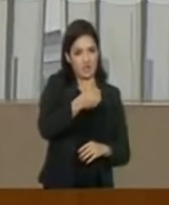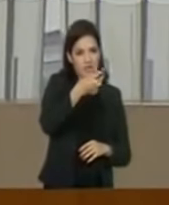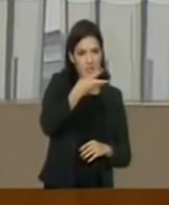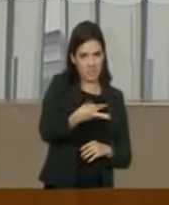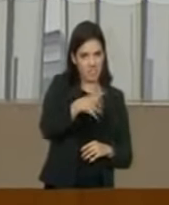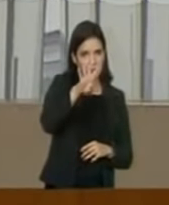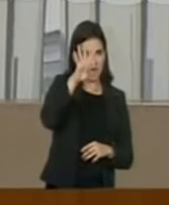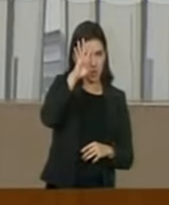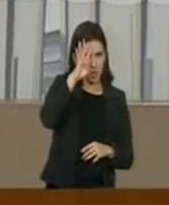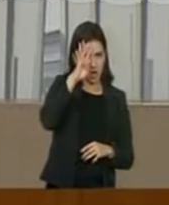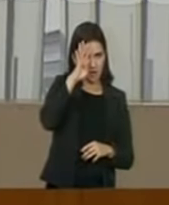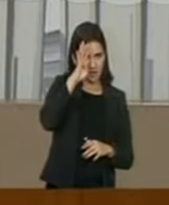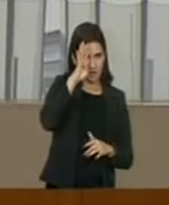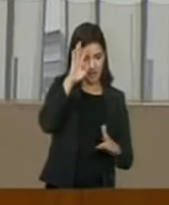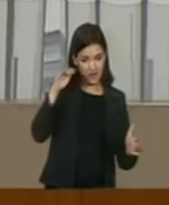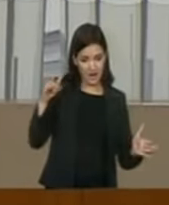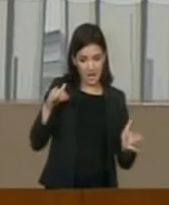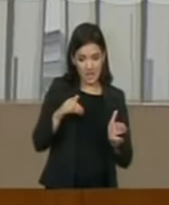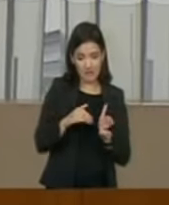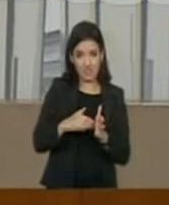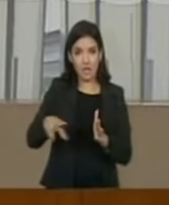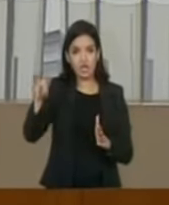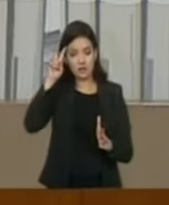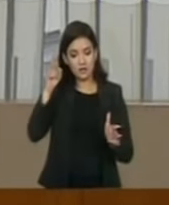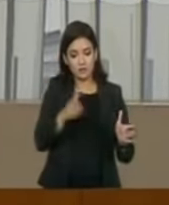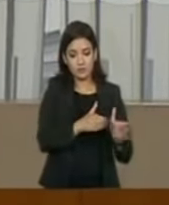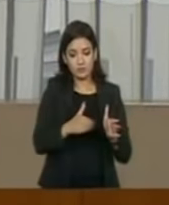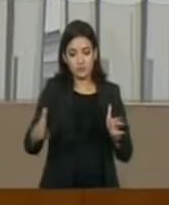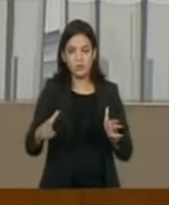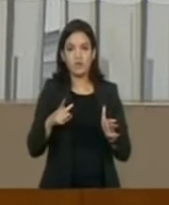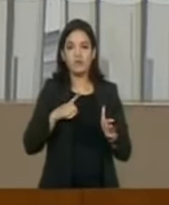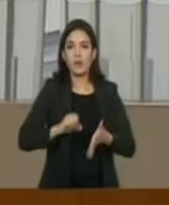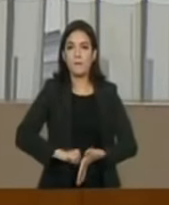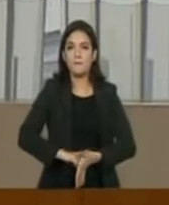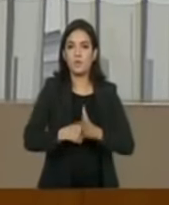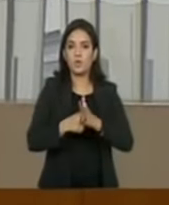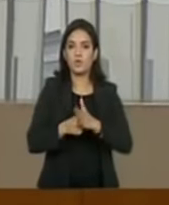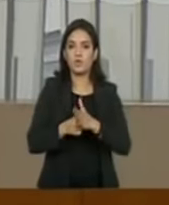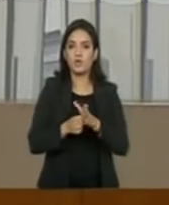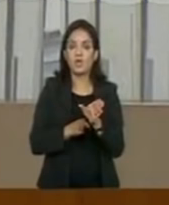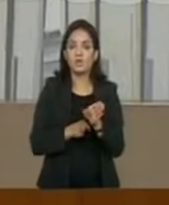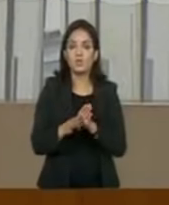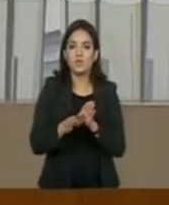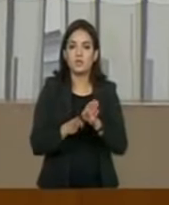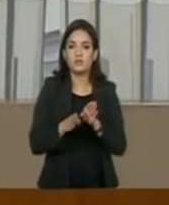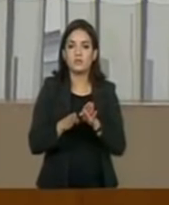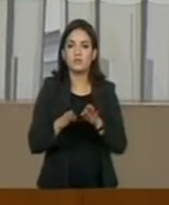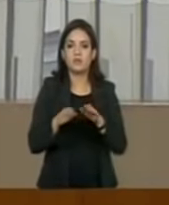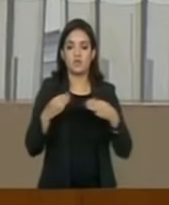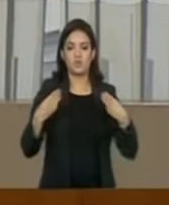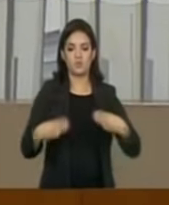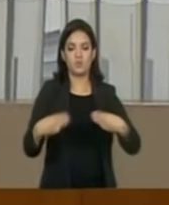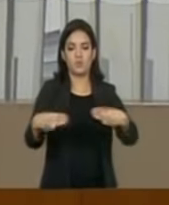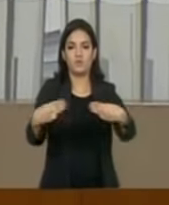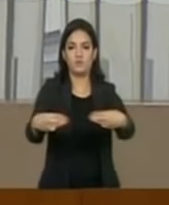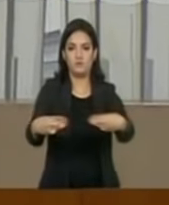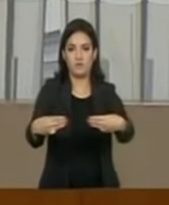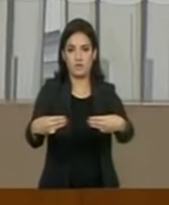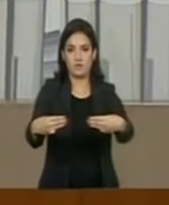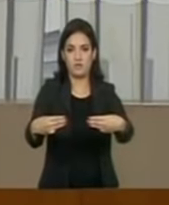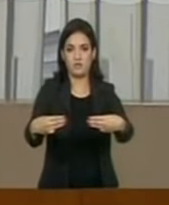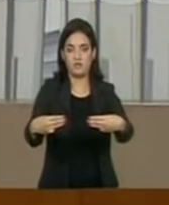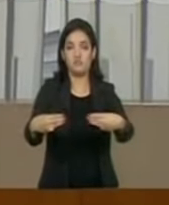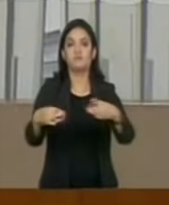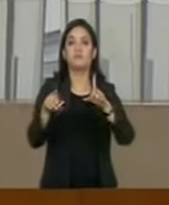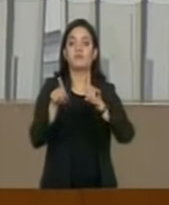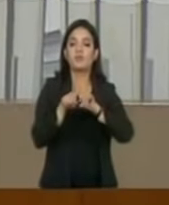quinta-feira estará bloqueado o acesso à esplanada dos ministérios e